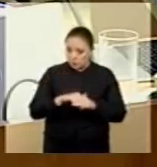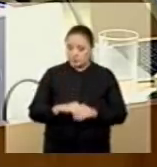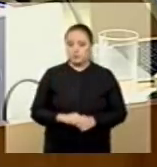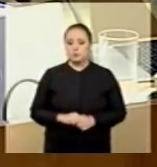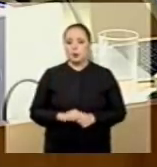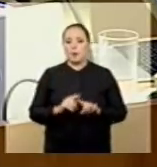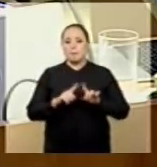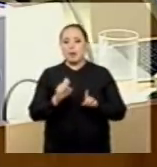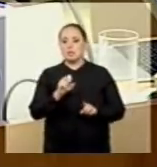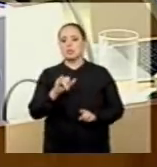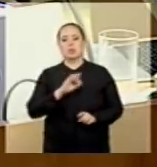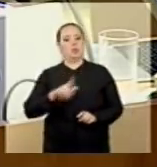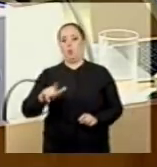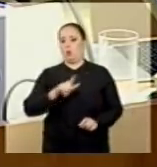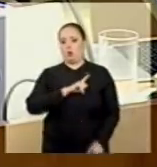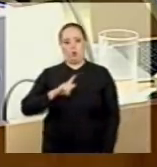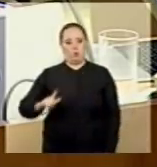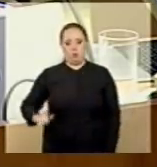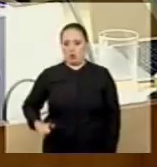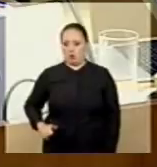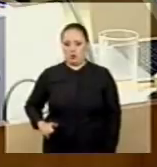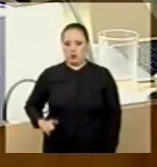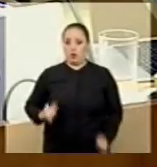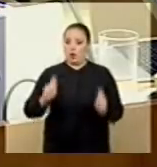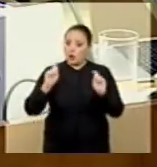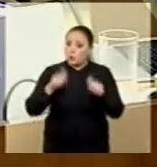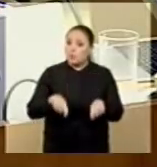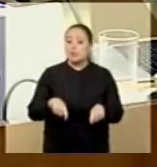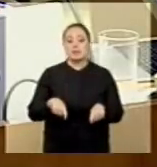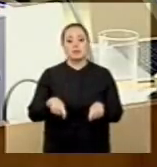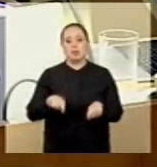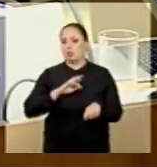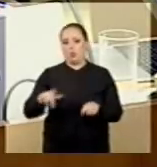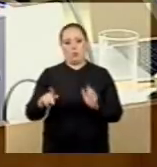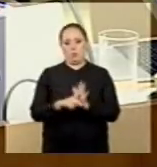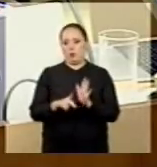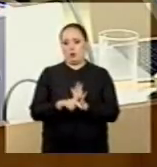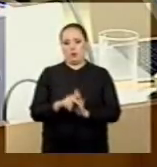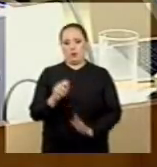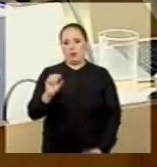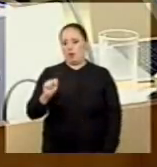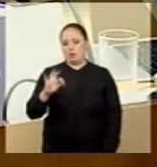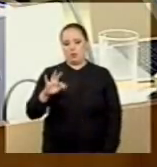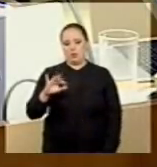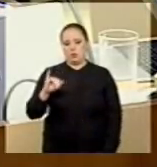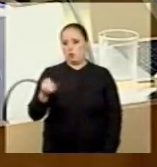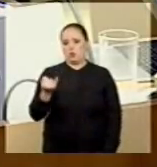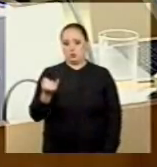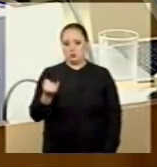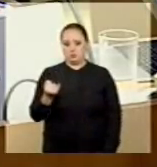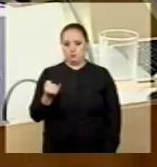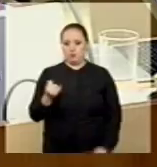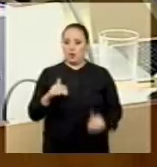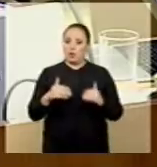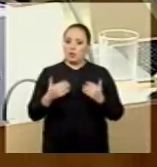não é mais governador, a competência deixou de ser do Superior Tribunal de Justiça. Portanto, em linha de